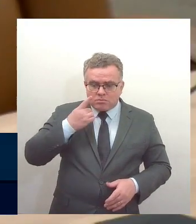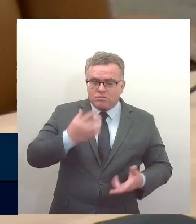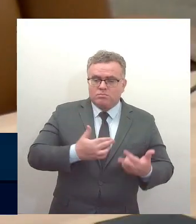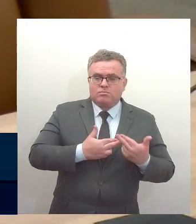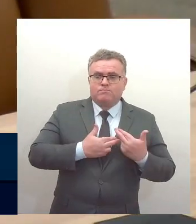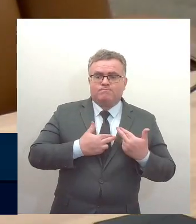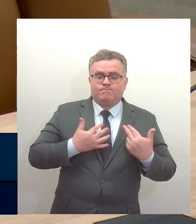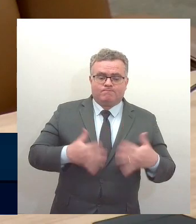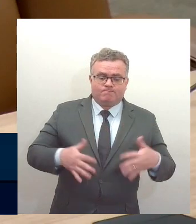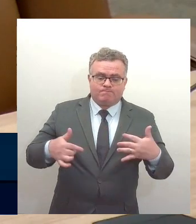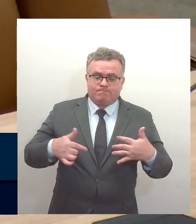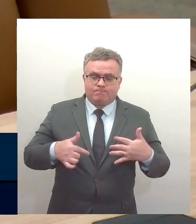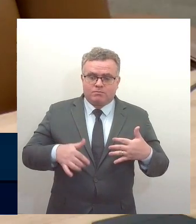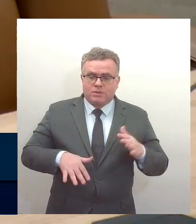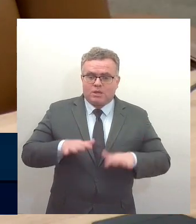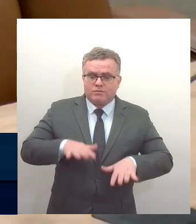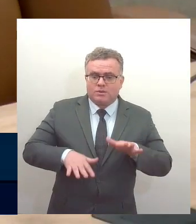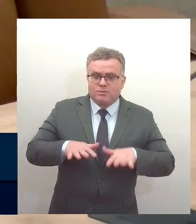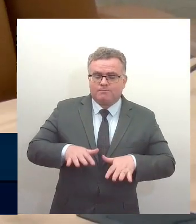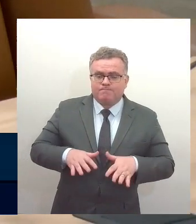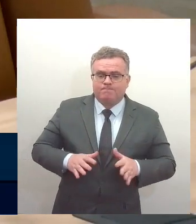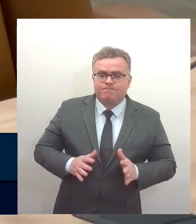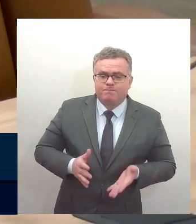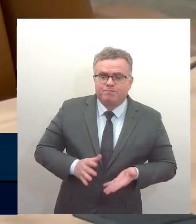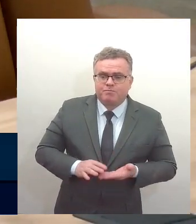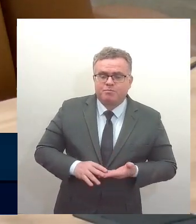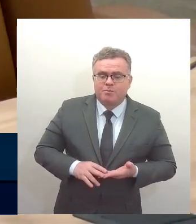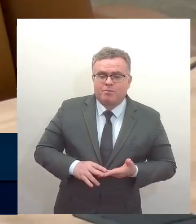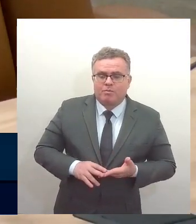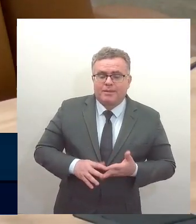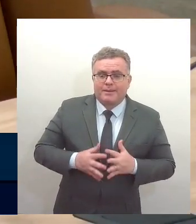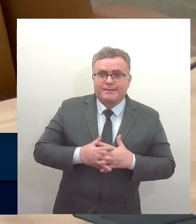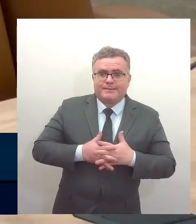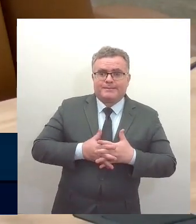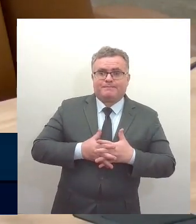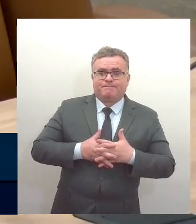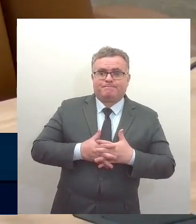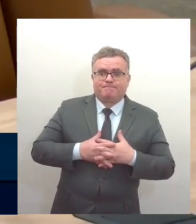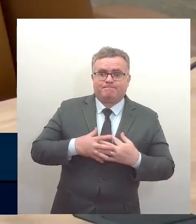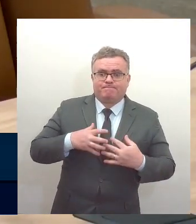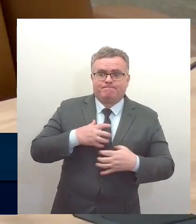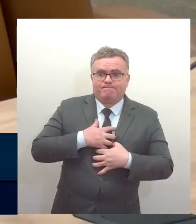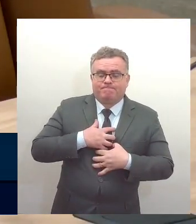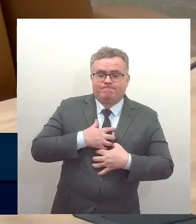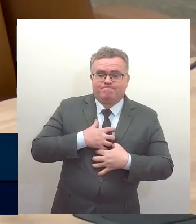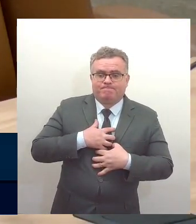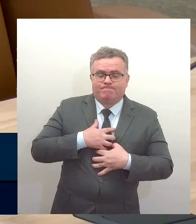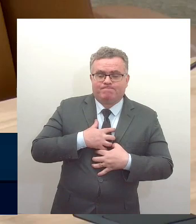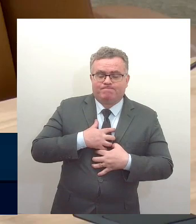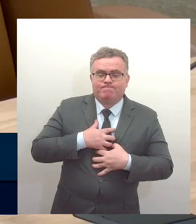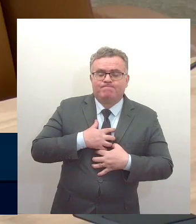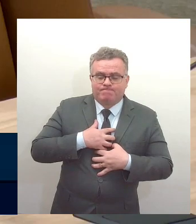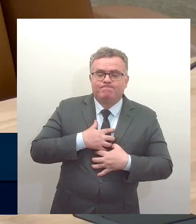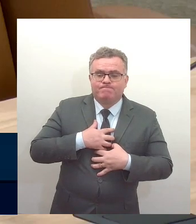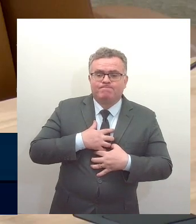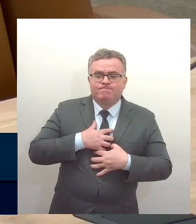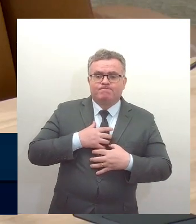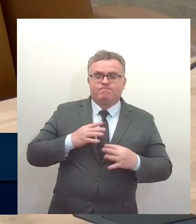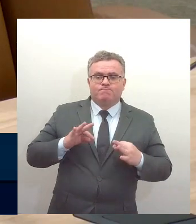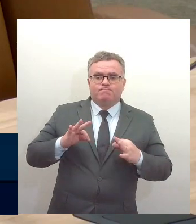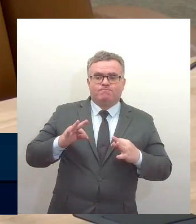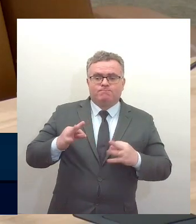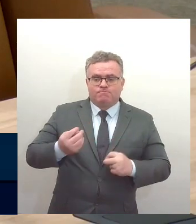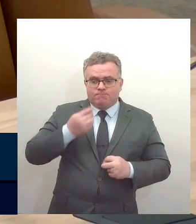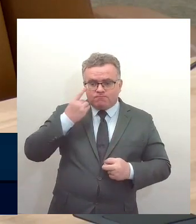digo, frustrados. Porque todos e todas chegam aqui com a determinação de tentar